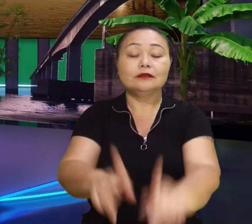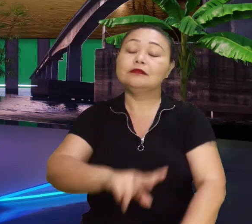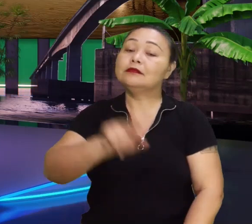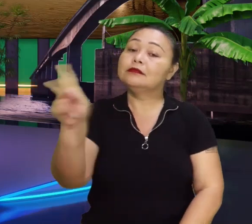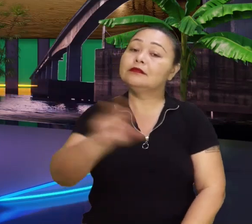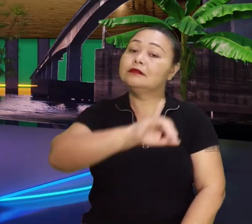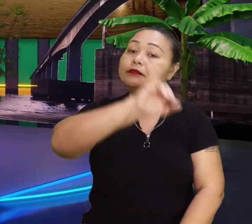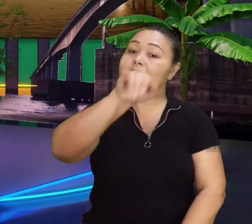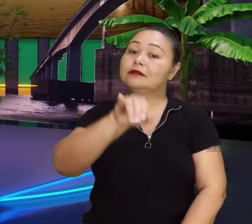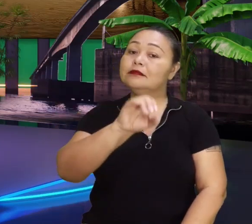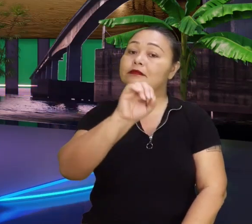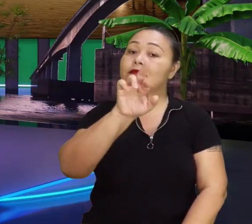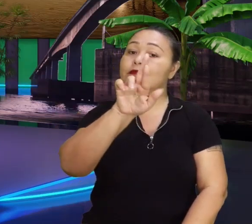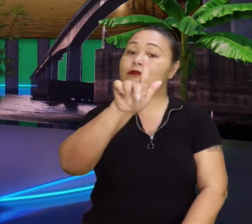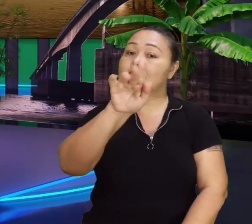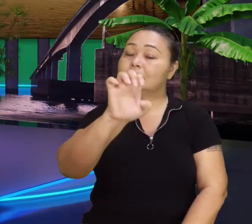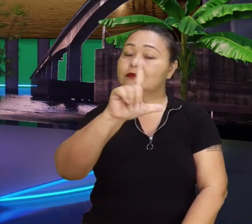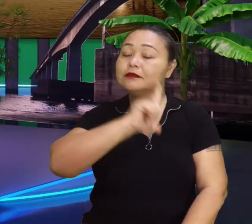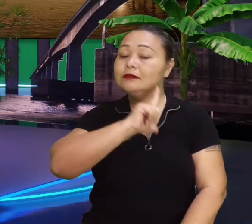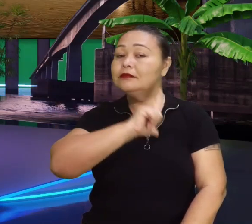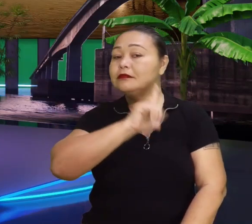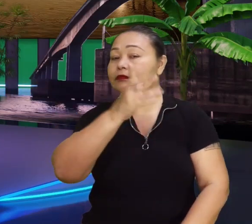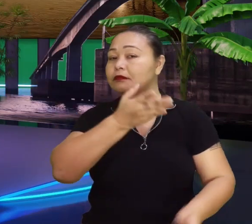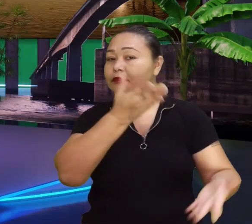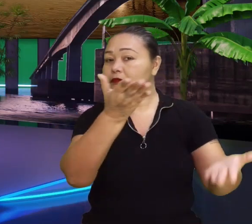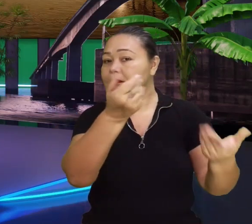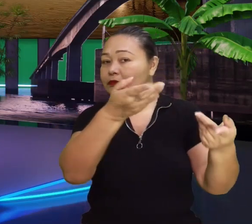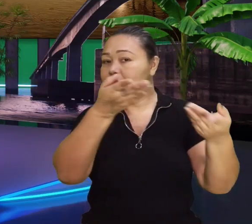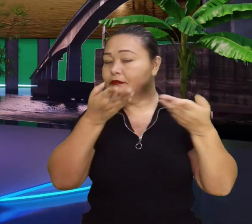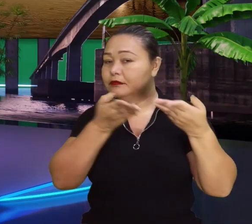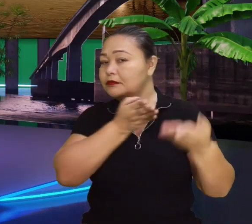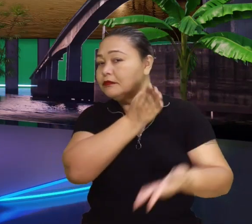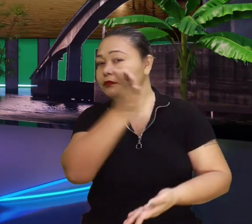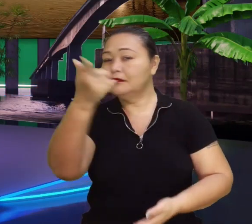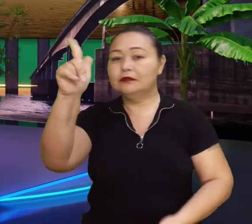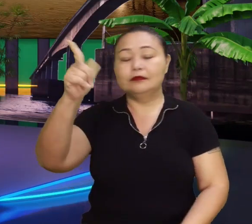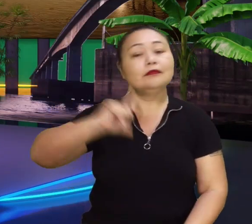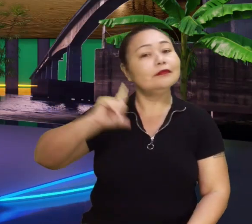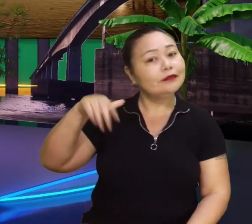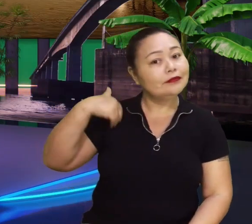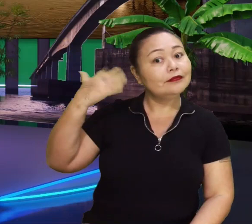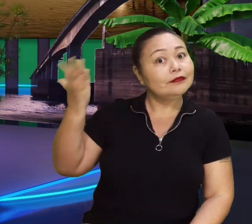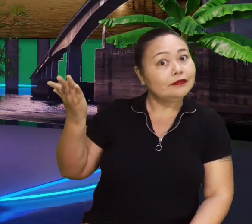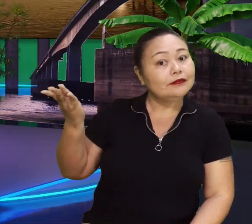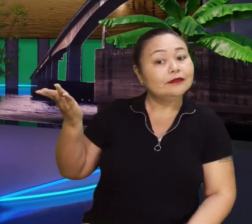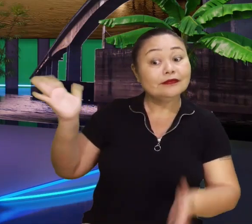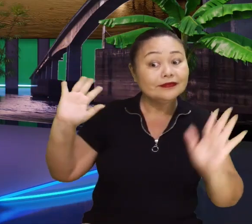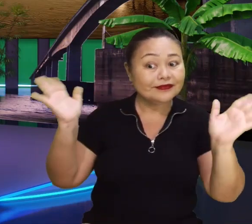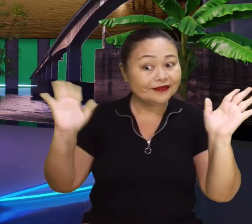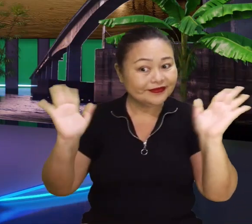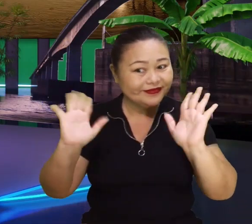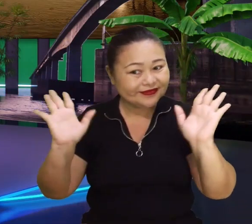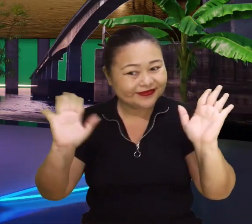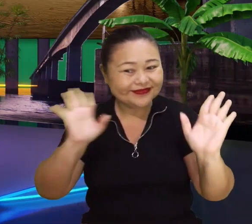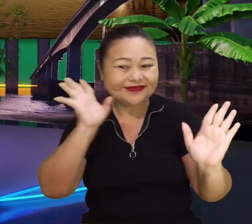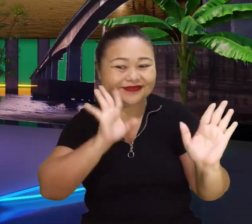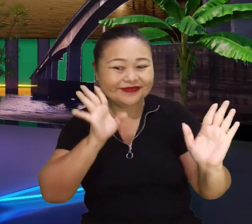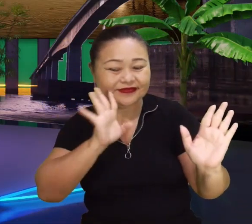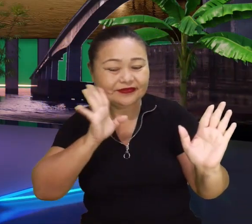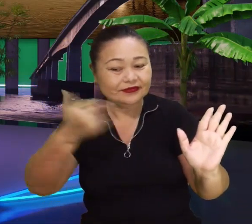Jorge convida você para mais uma viagem geográfica. Eu e essa jovem aqui, muito